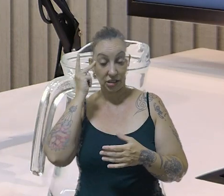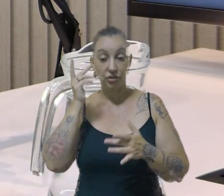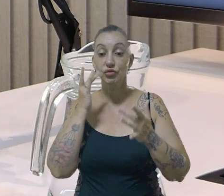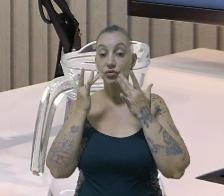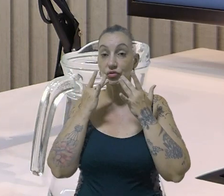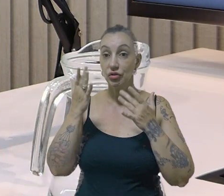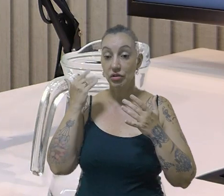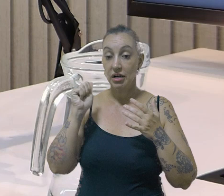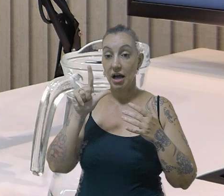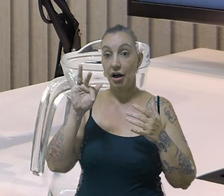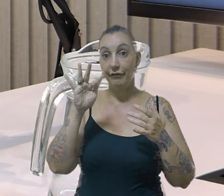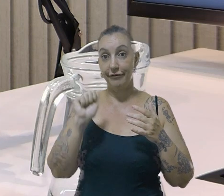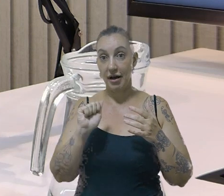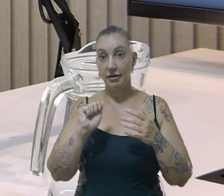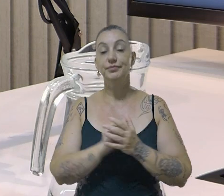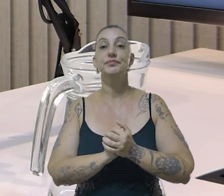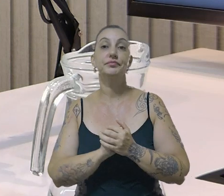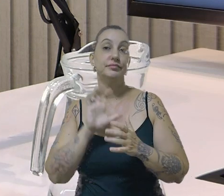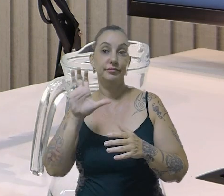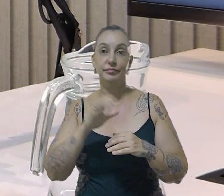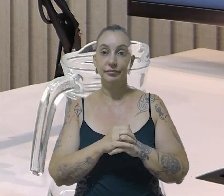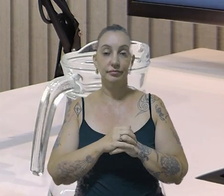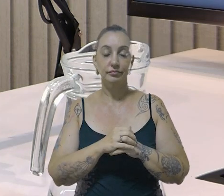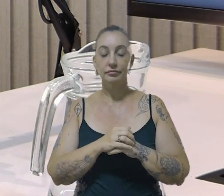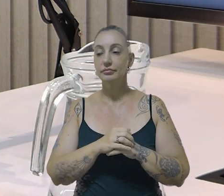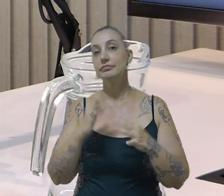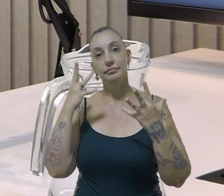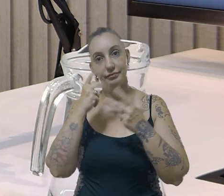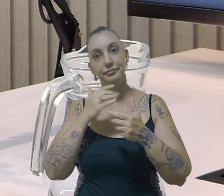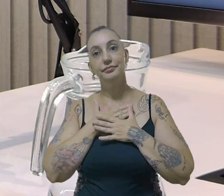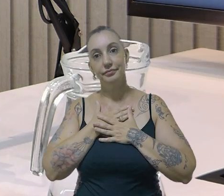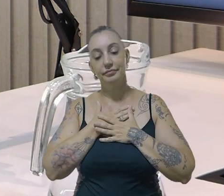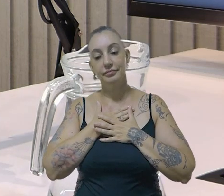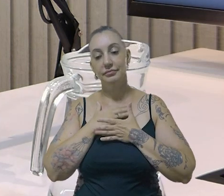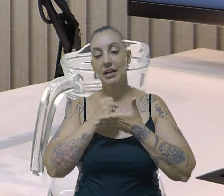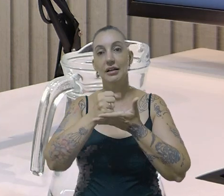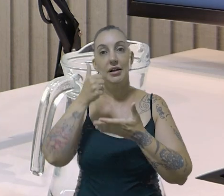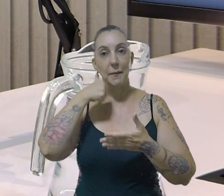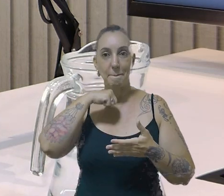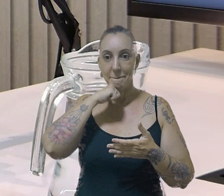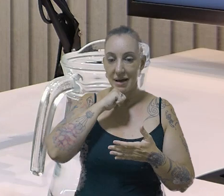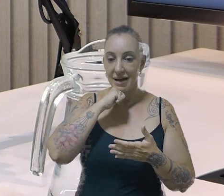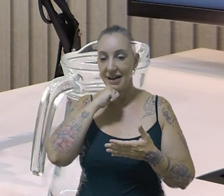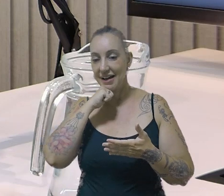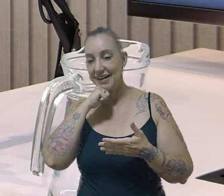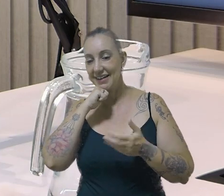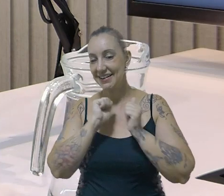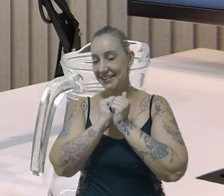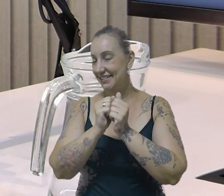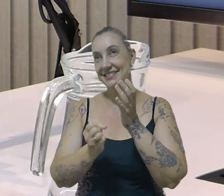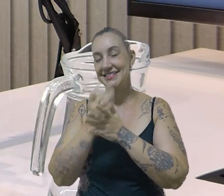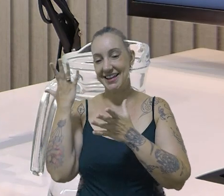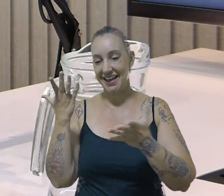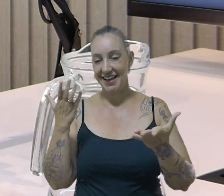na época era o alfa Nossa E aí foi isso assim foi foi muito bonito para mim assim levei minha mãe sabe tipo eu fui com a minha mãe na estreia eu